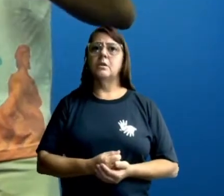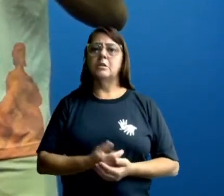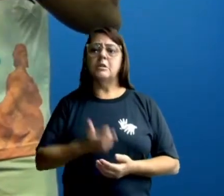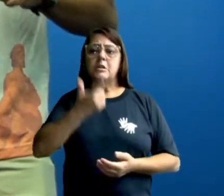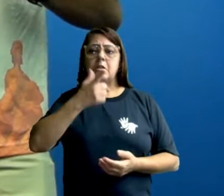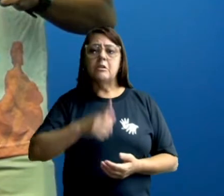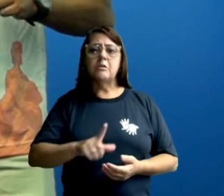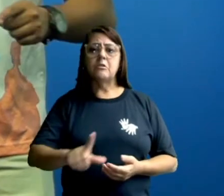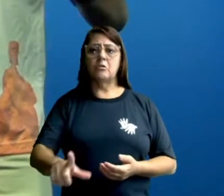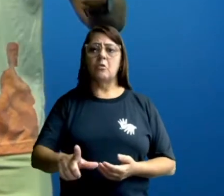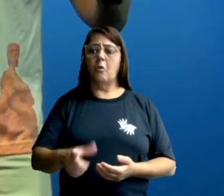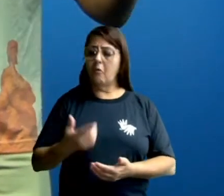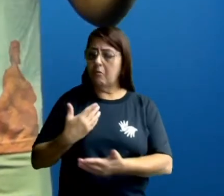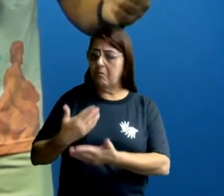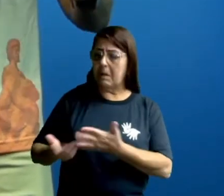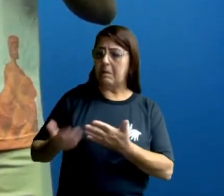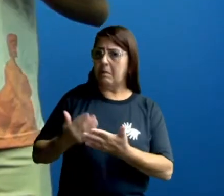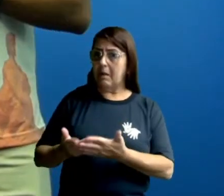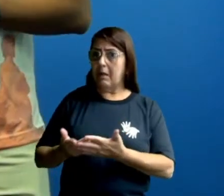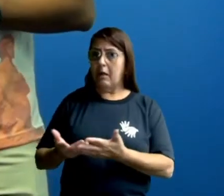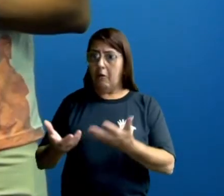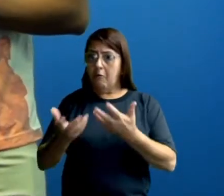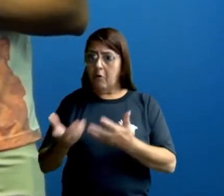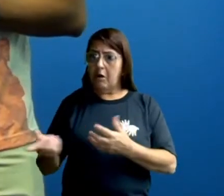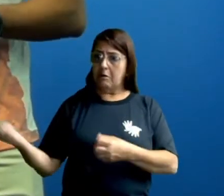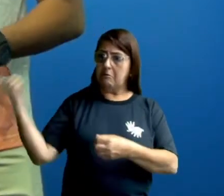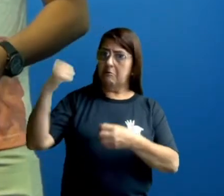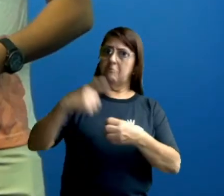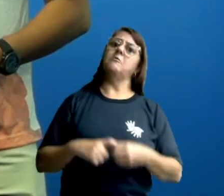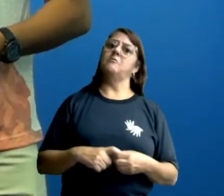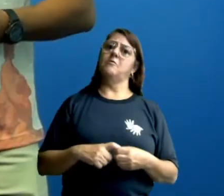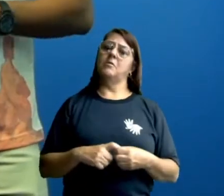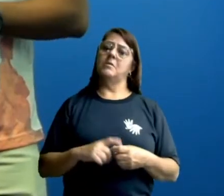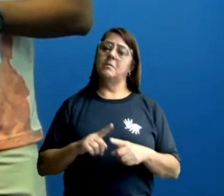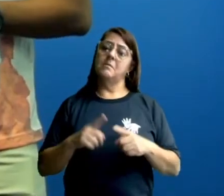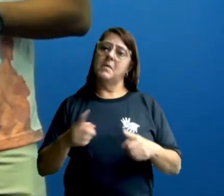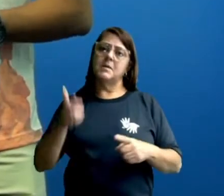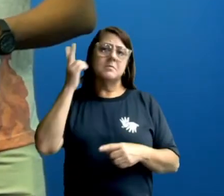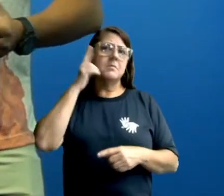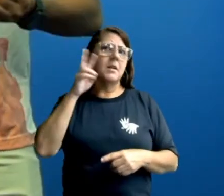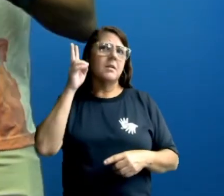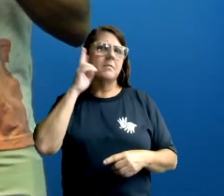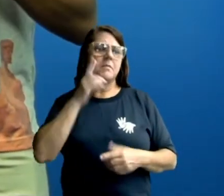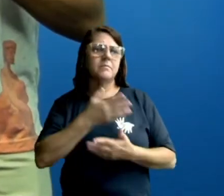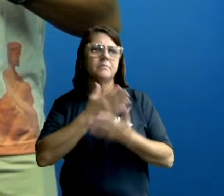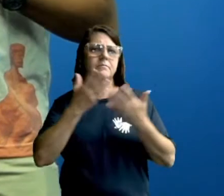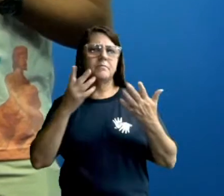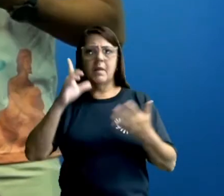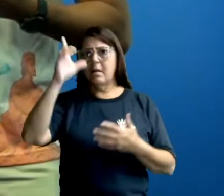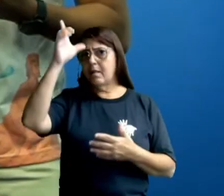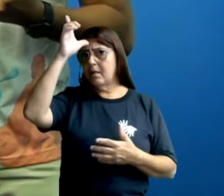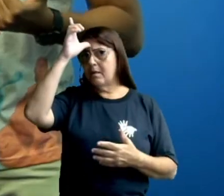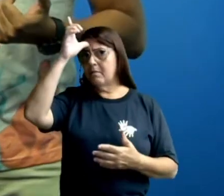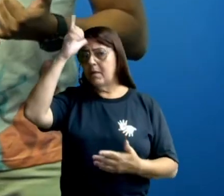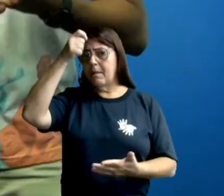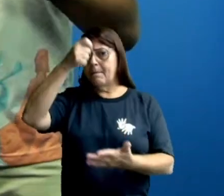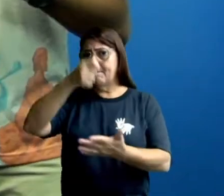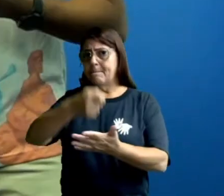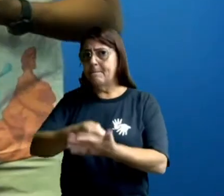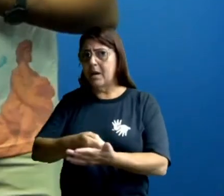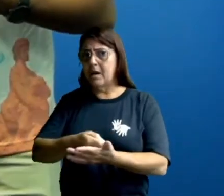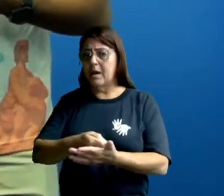readquirir tudo aquilo que foi perdido com o Tratado de Versalhes. Só para lembrar para vocês, a Alemanha teve que pagar uma